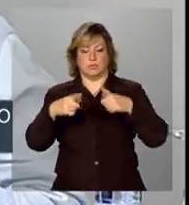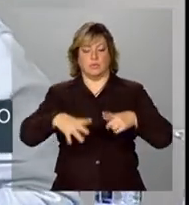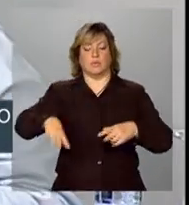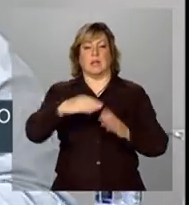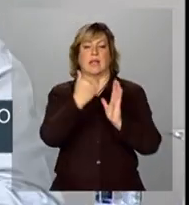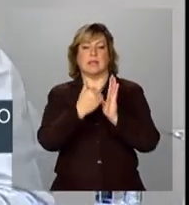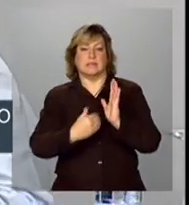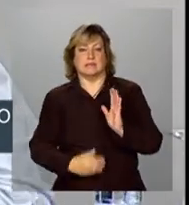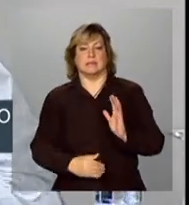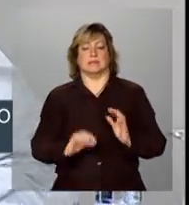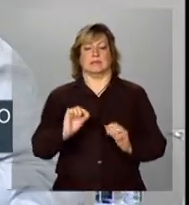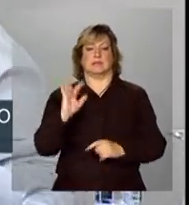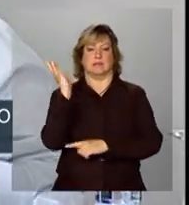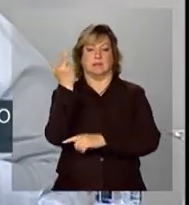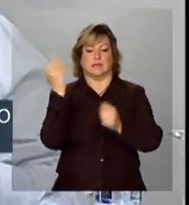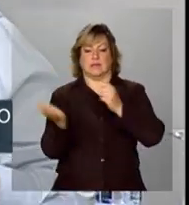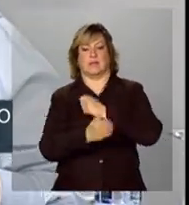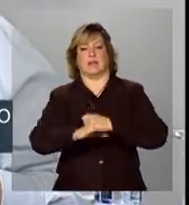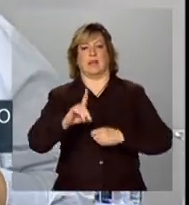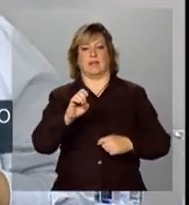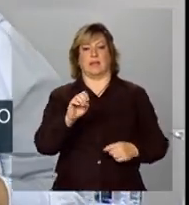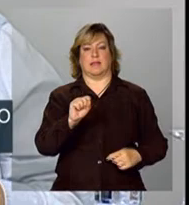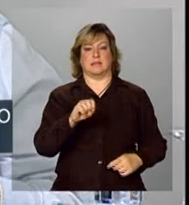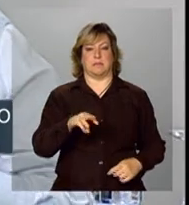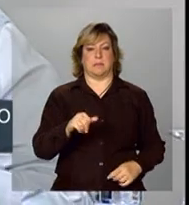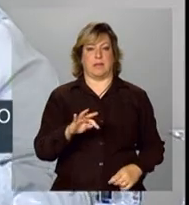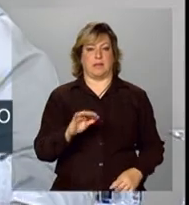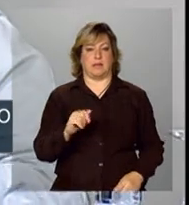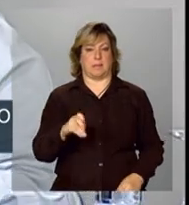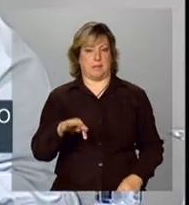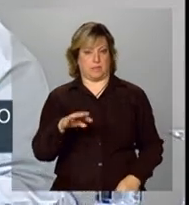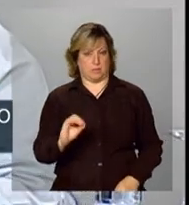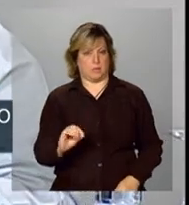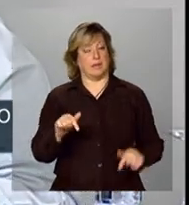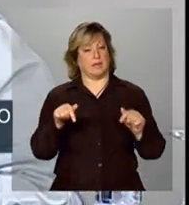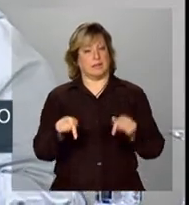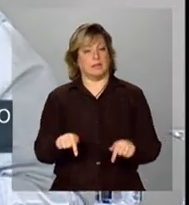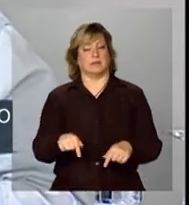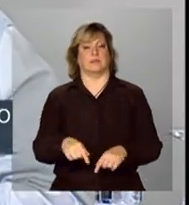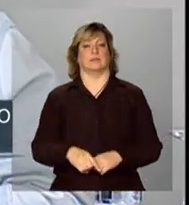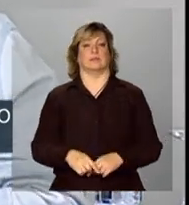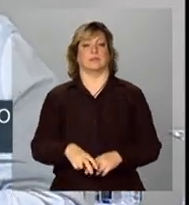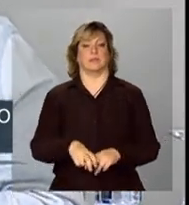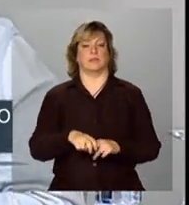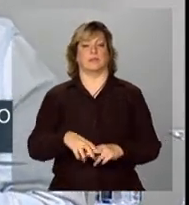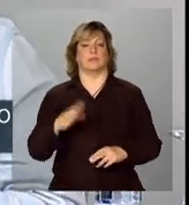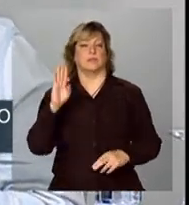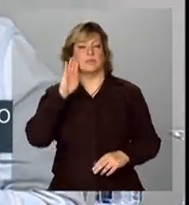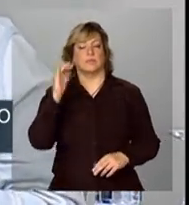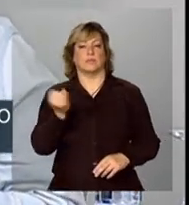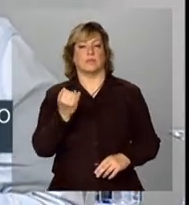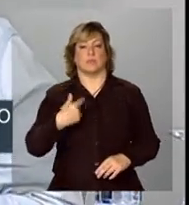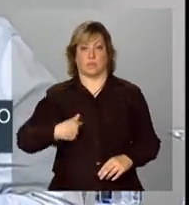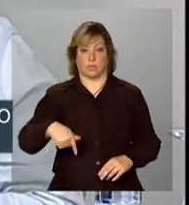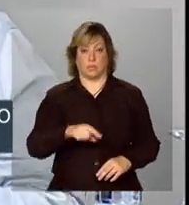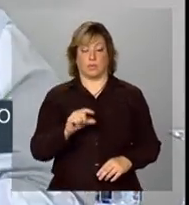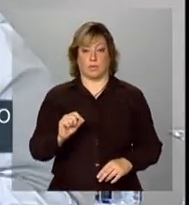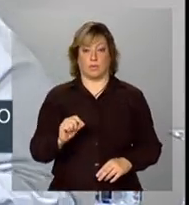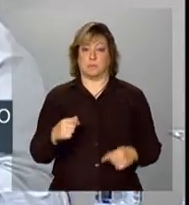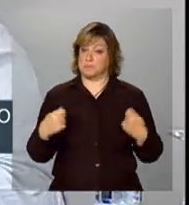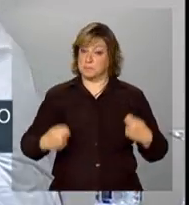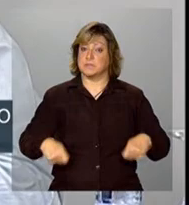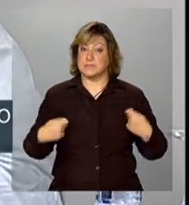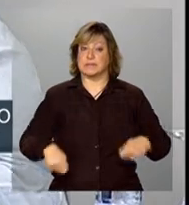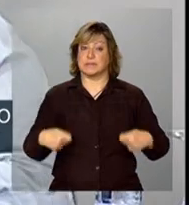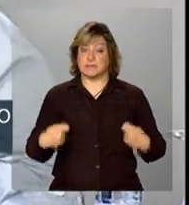desmatamento. Esse foi o primeiro, vamos chamar, a primeira abordagem de porquê do CAR, com o argumento de que era